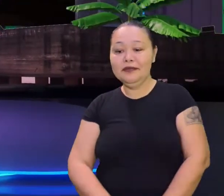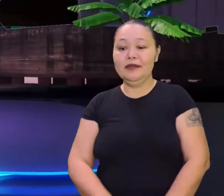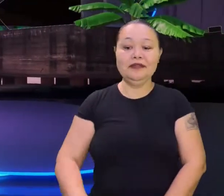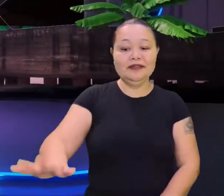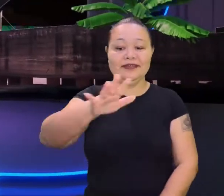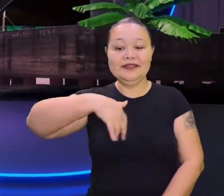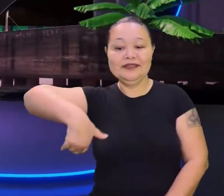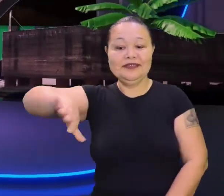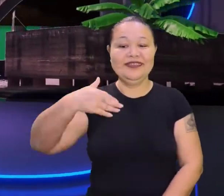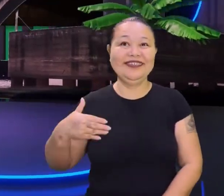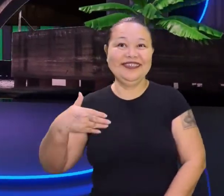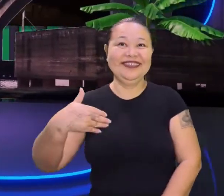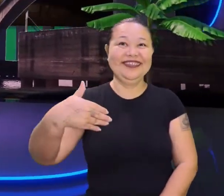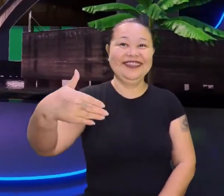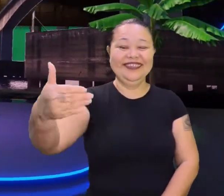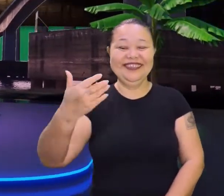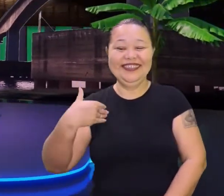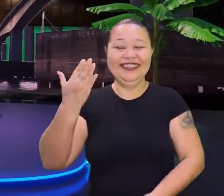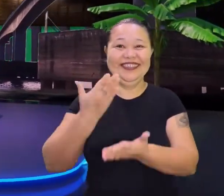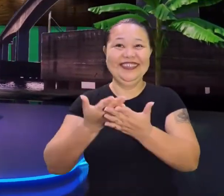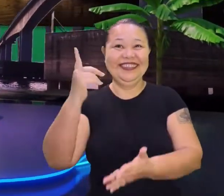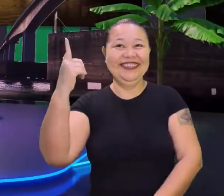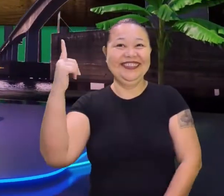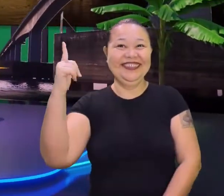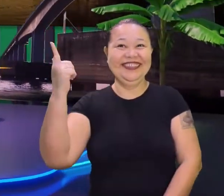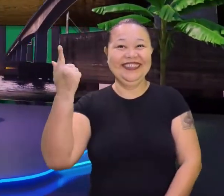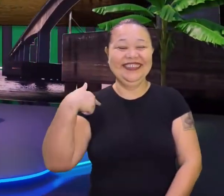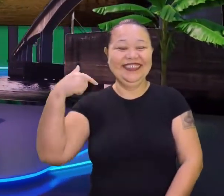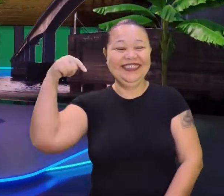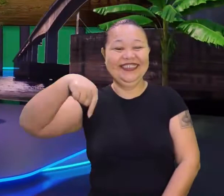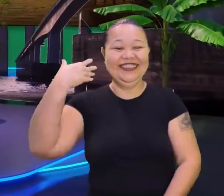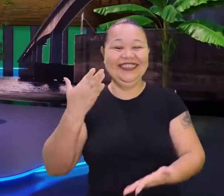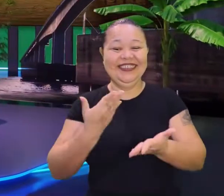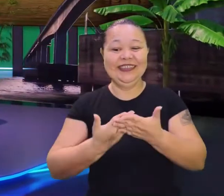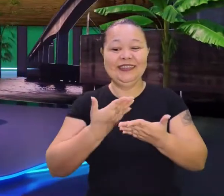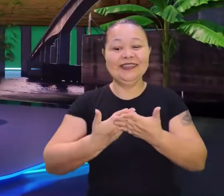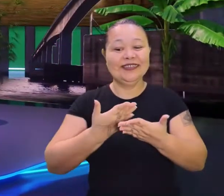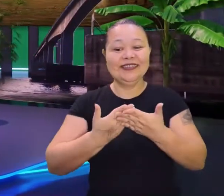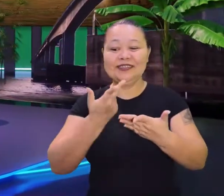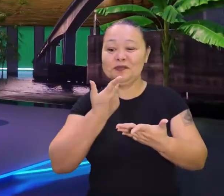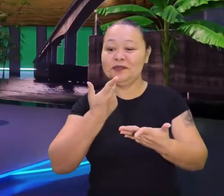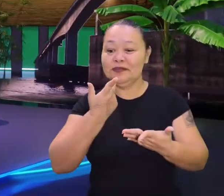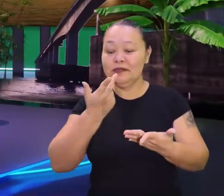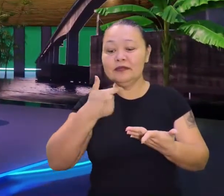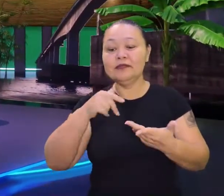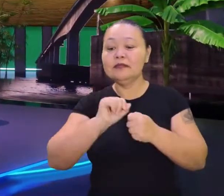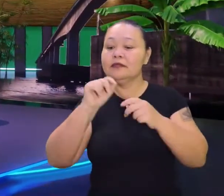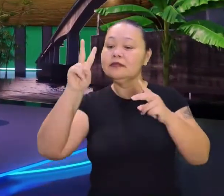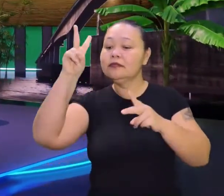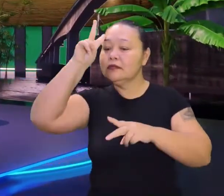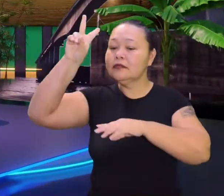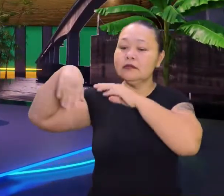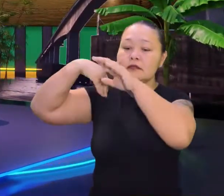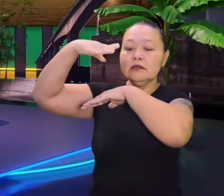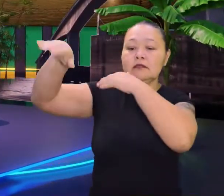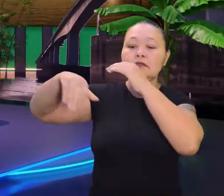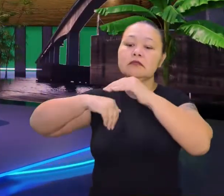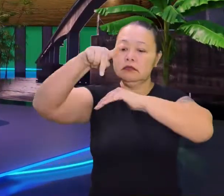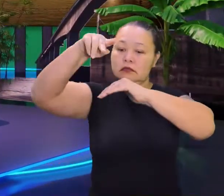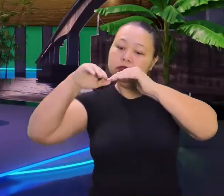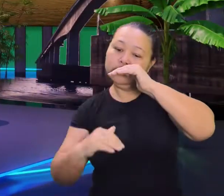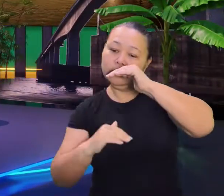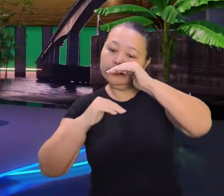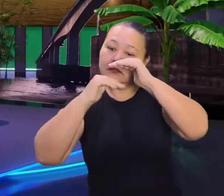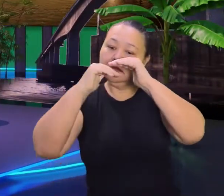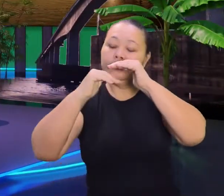E aí, galera, começando aí mais uma aula de geografia. Nessa aula a gente vai falar um pouco mais sobre essa questão do histórico de subdesenvolvimento, né, professor